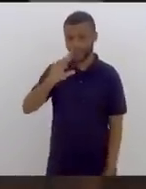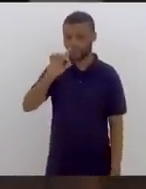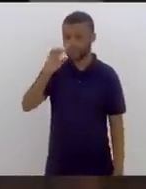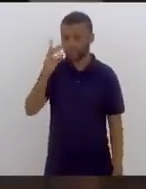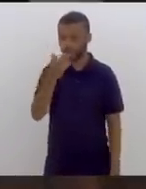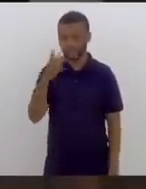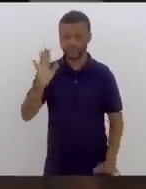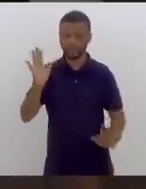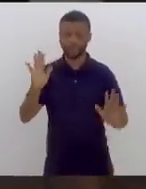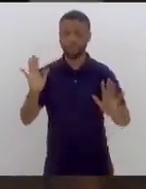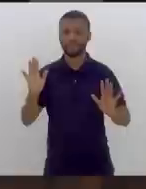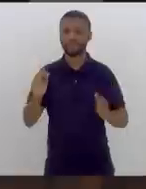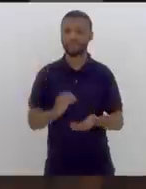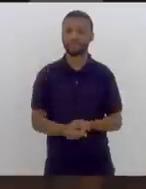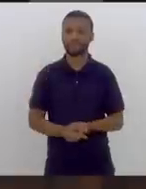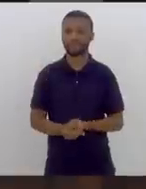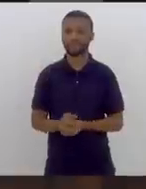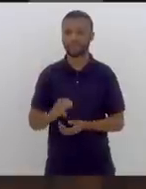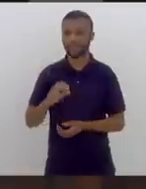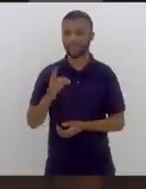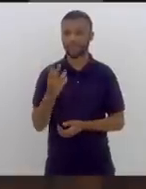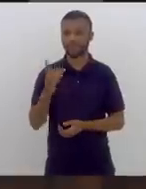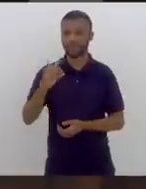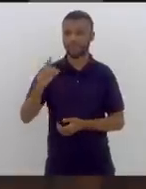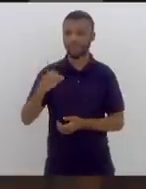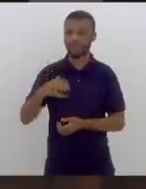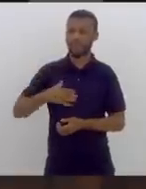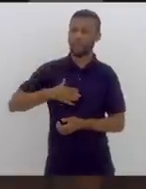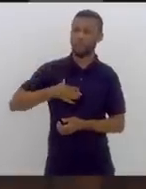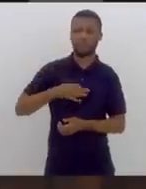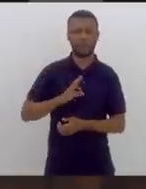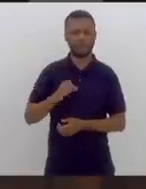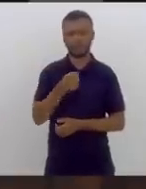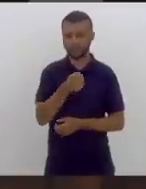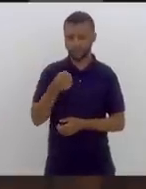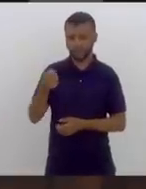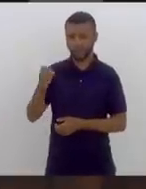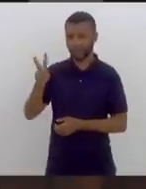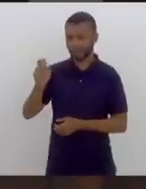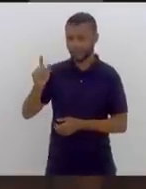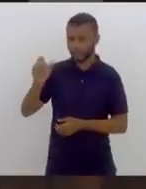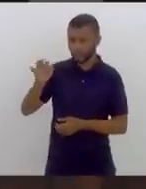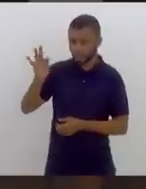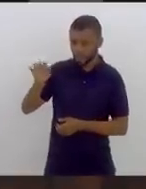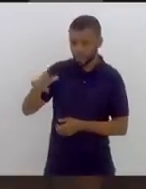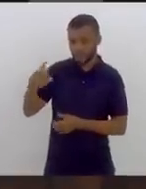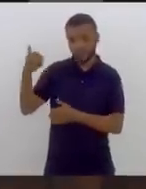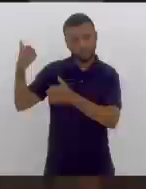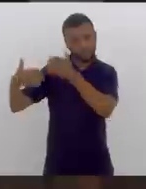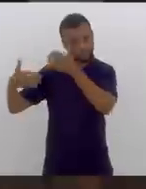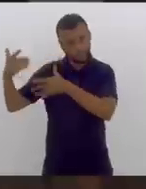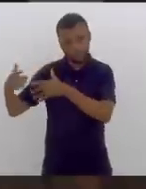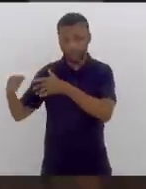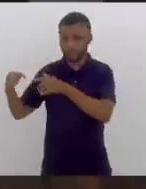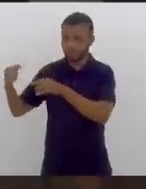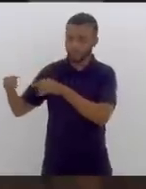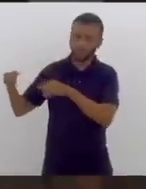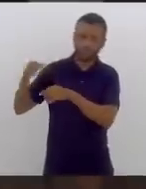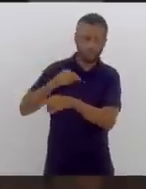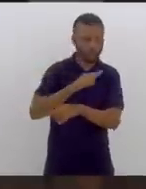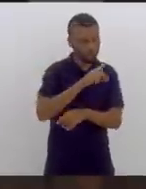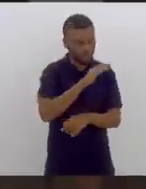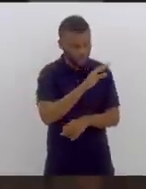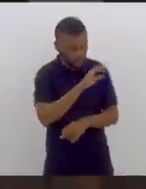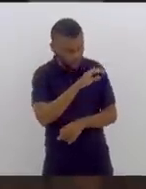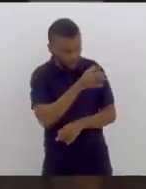só a Claudinha não fica aborrecida nem você então vou passar aqui por Valentim para que ele possa falar e depois o Alberto vai querer